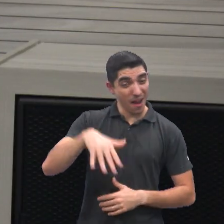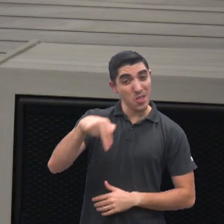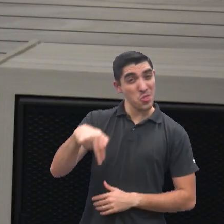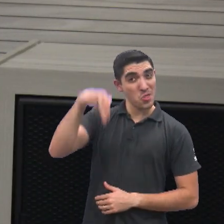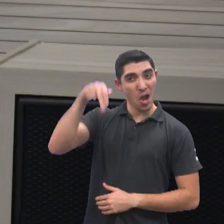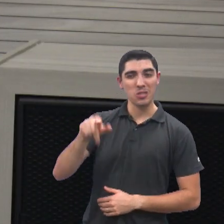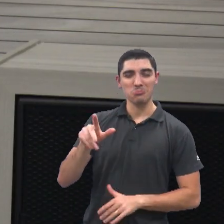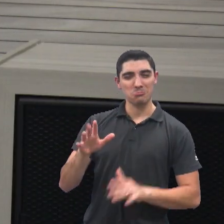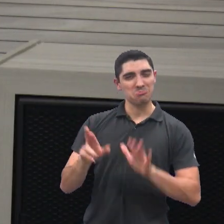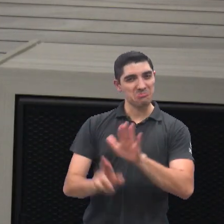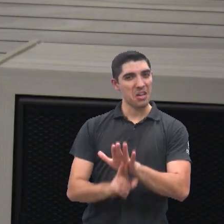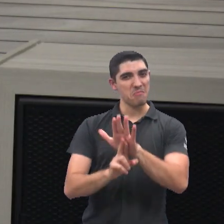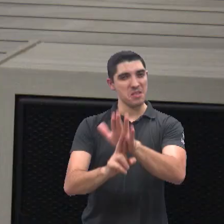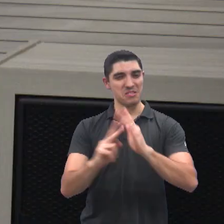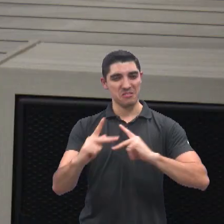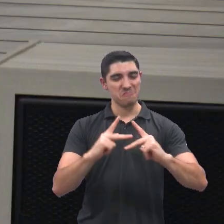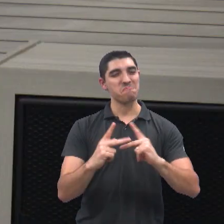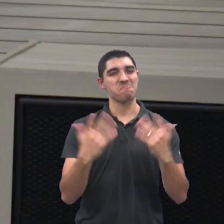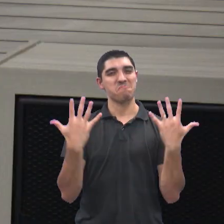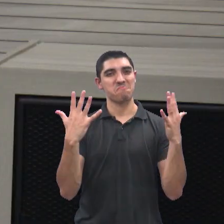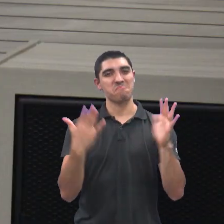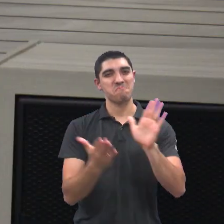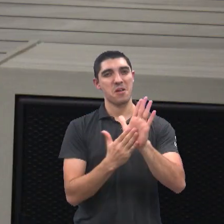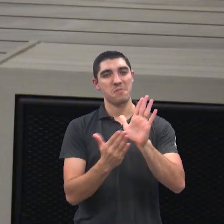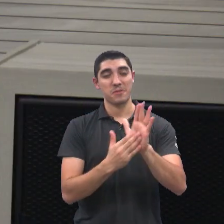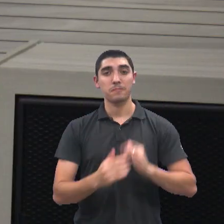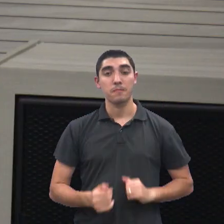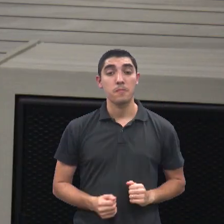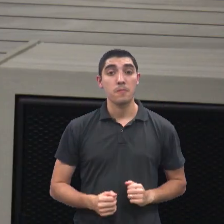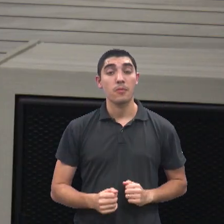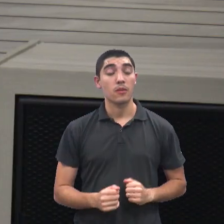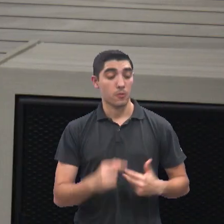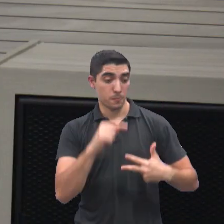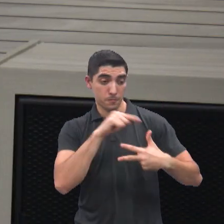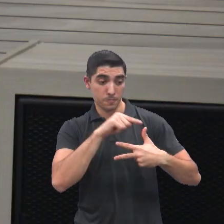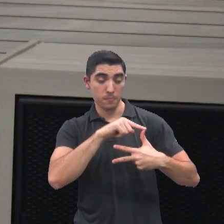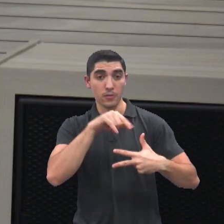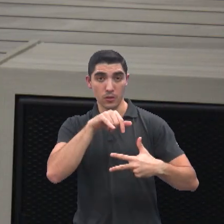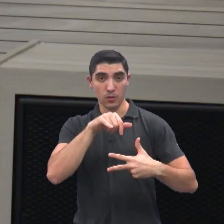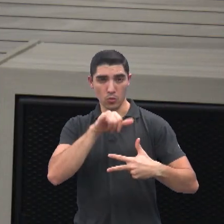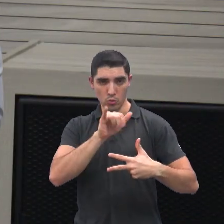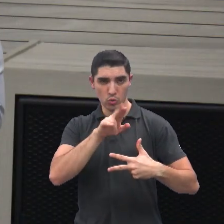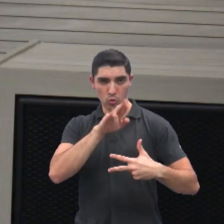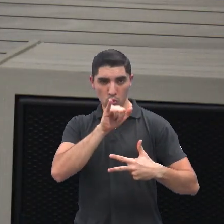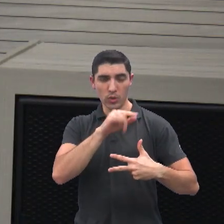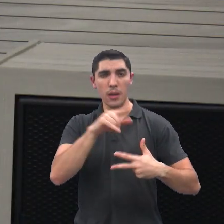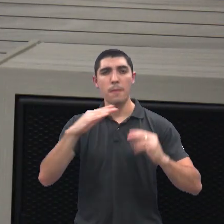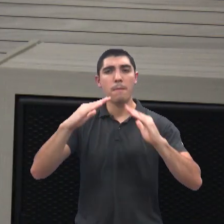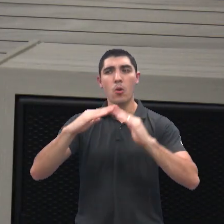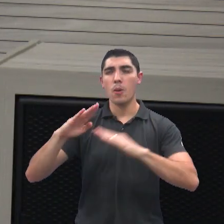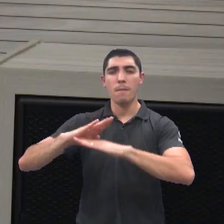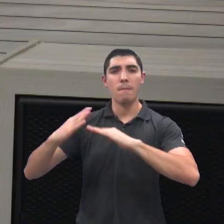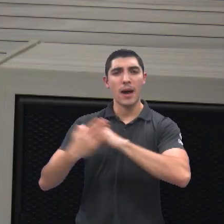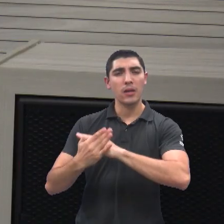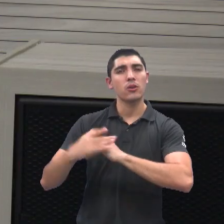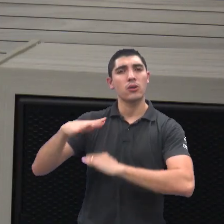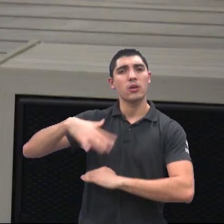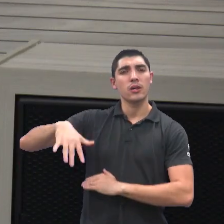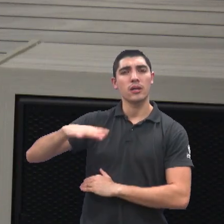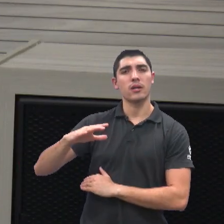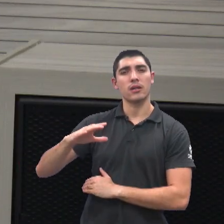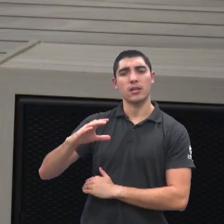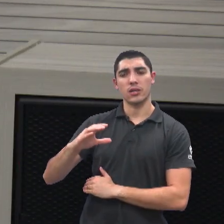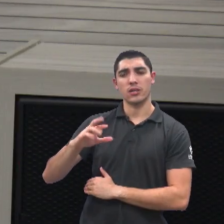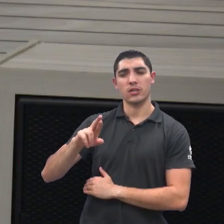representado, parabéns. Yuri Alberto foi morador da Vila Cristina, o Cezinha conhece muito bem, né? A infância lá, jogou muita